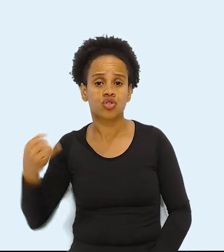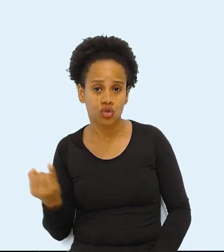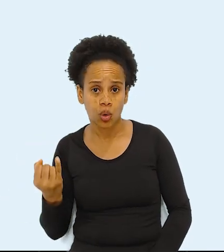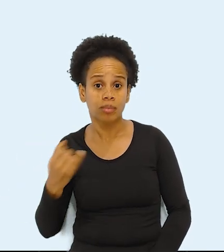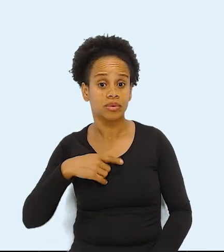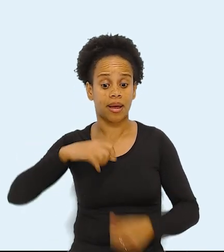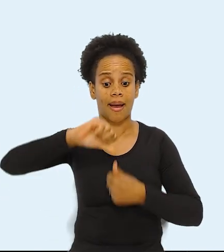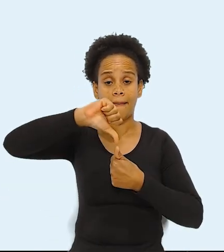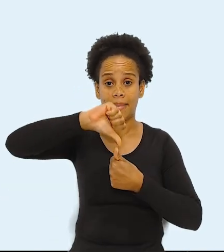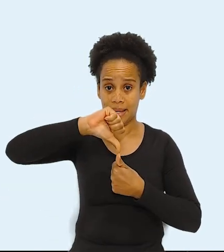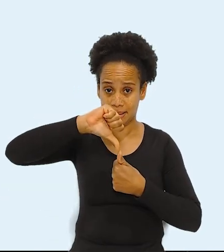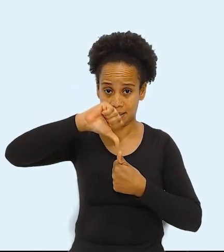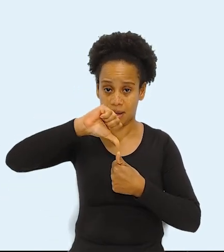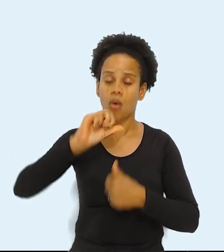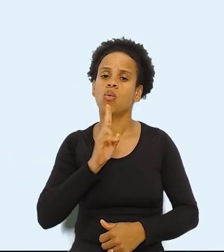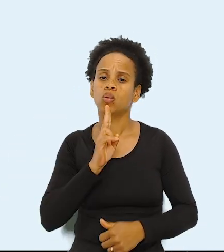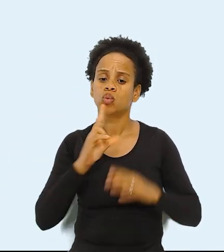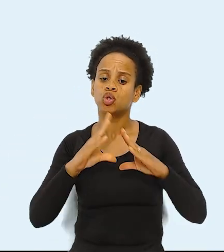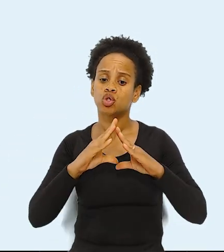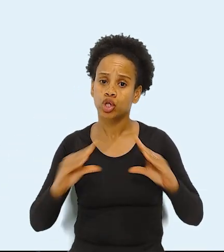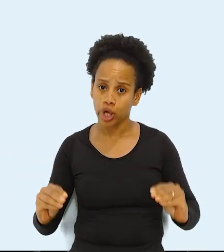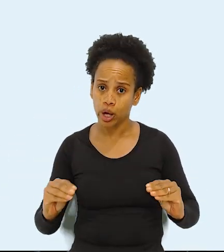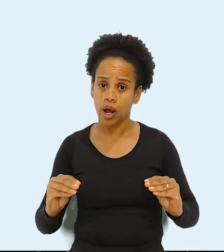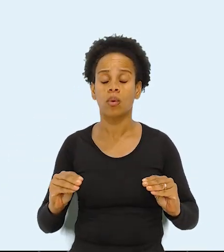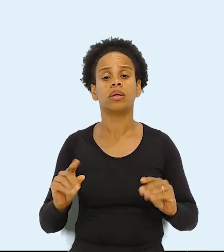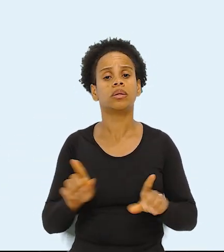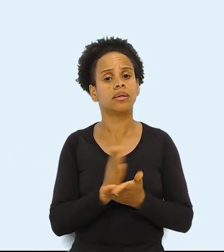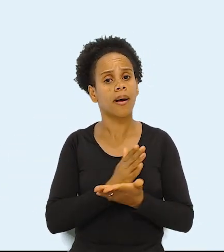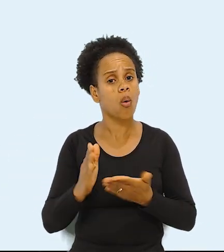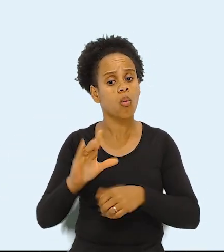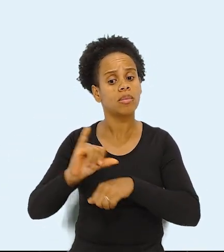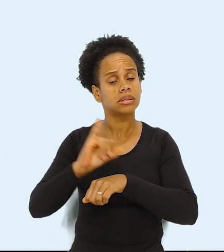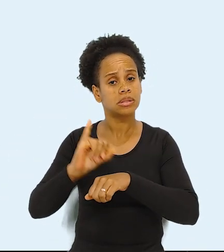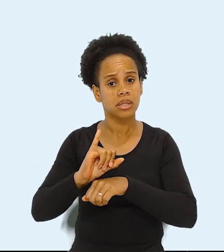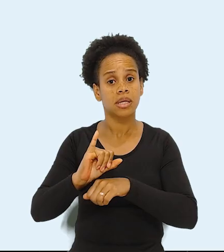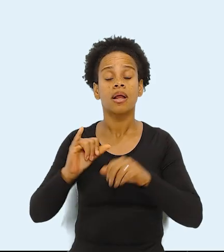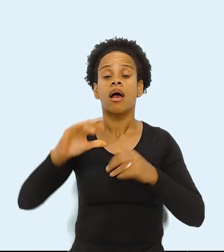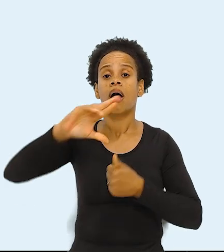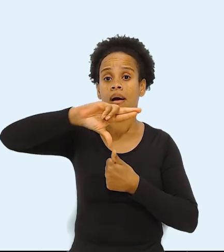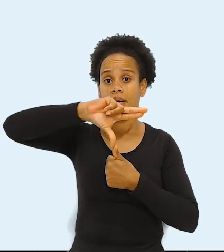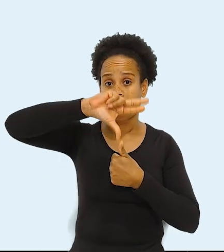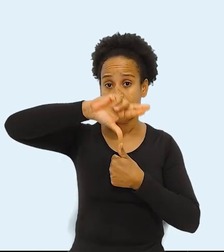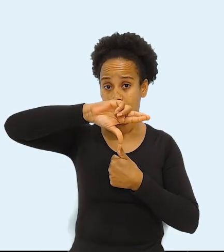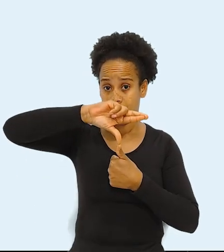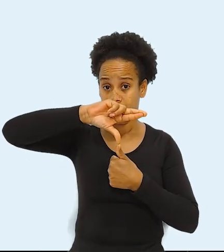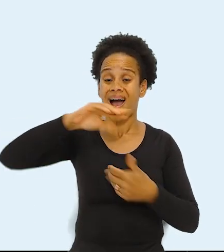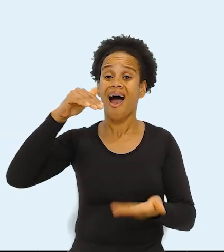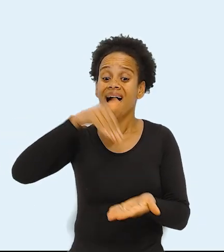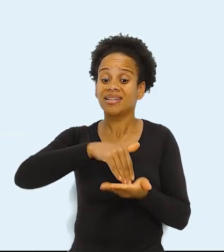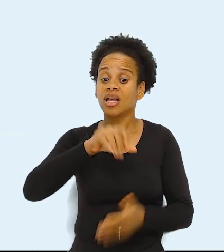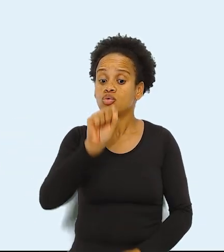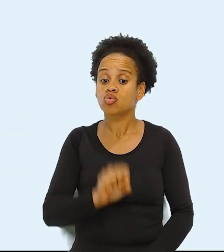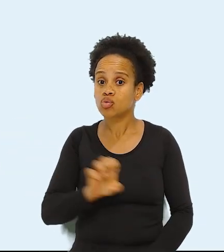América Central em Honduras, Nicarágua e algumas ilhas do Caribe, chegando até o sudeste do Brasil